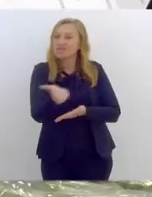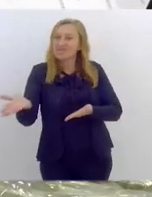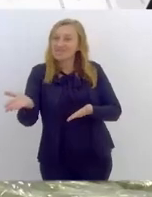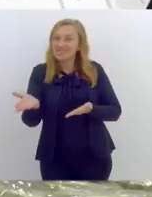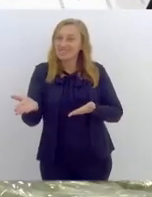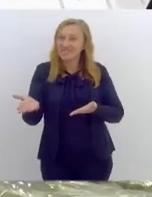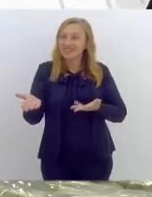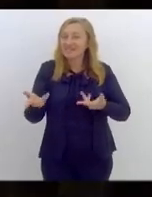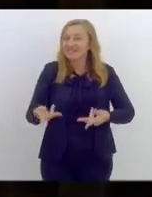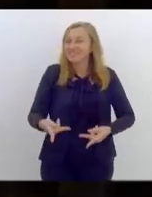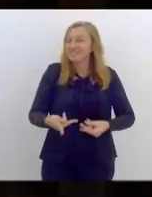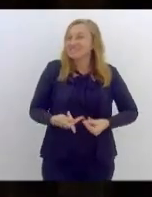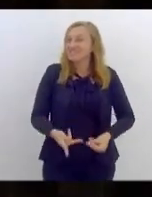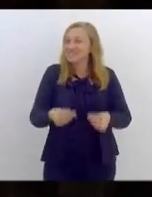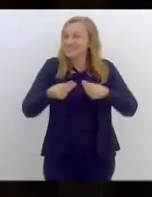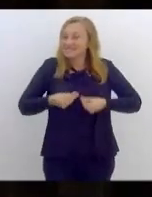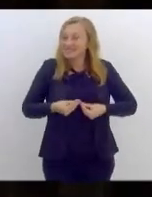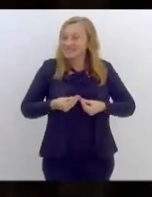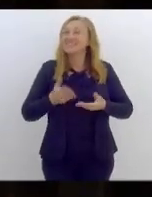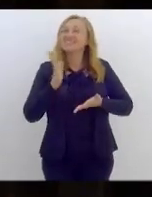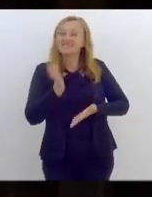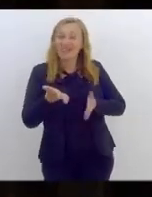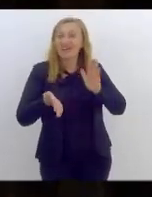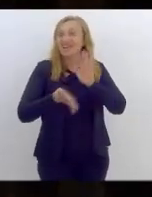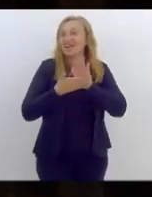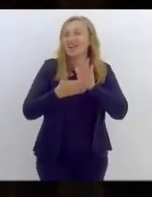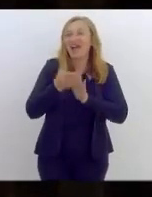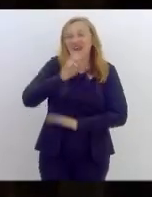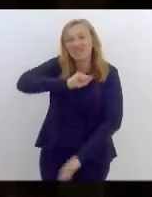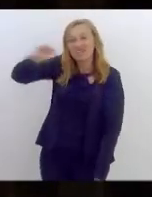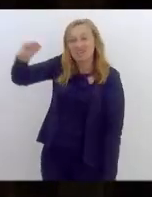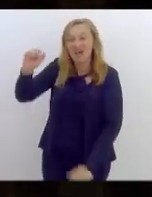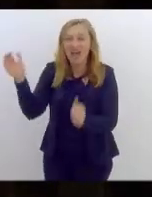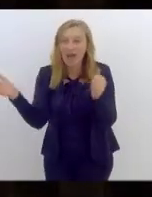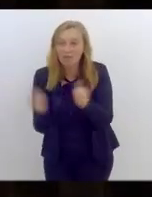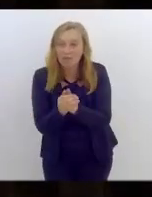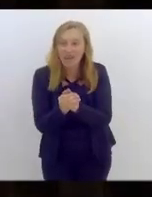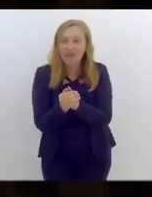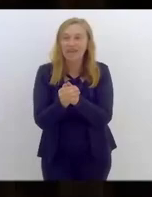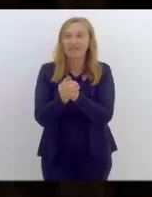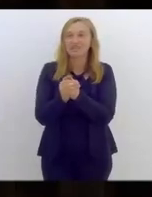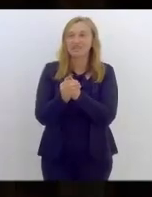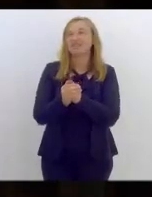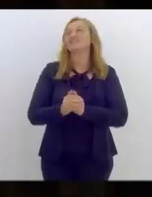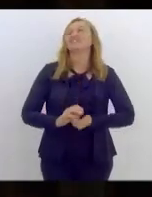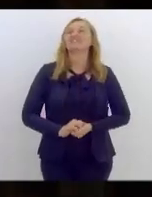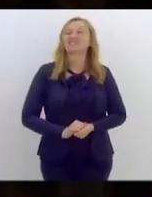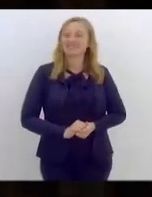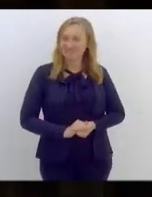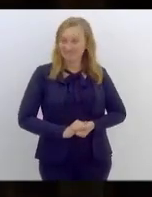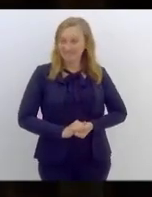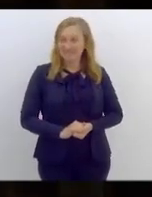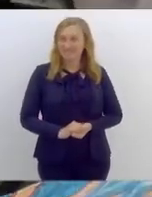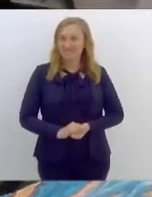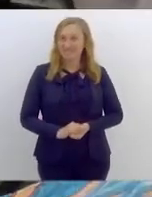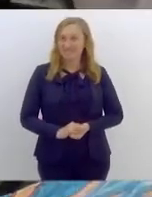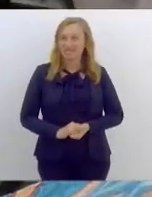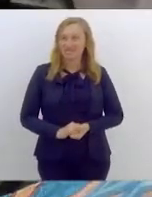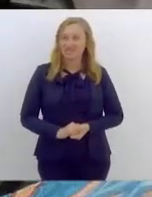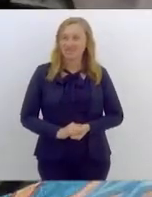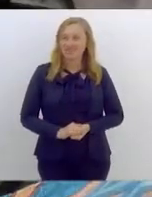nos prestigiar. Eu já louvei. Axé, amém, shalom, saravá. Obrigada.